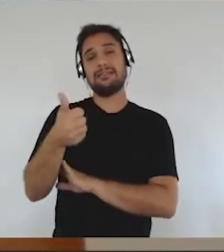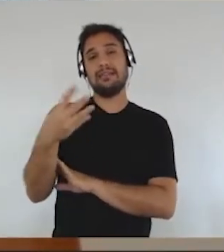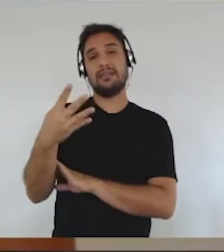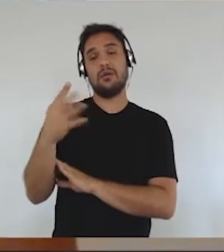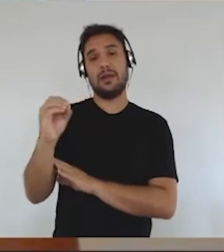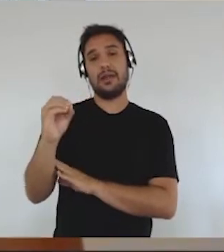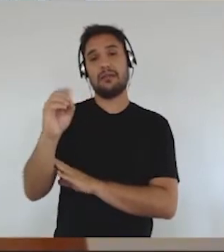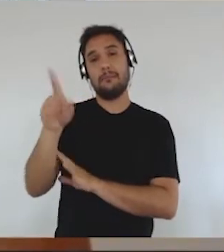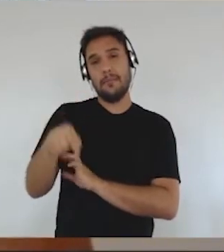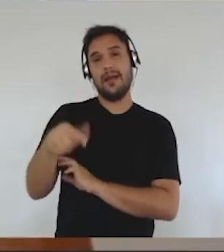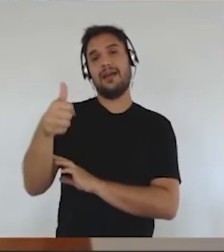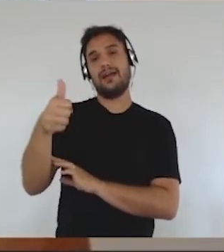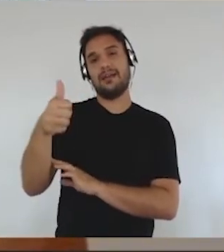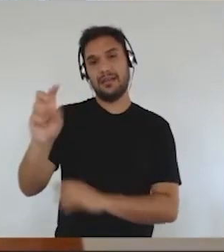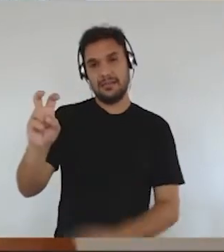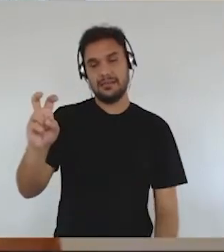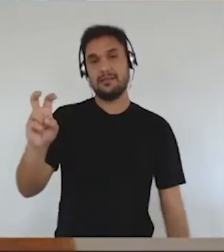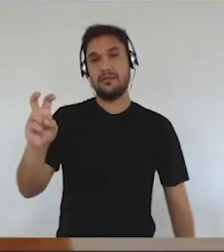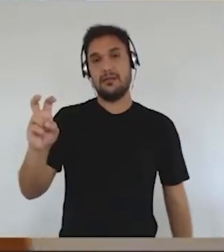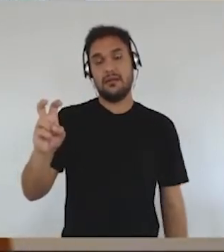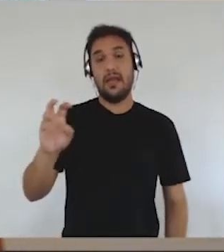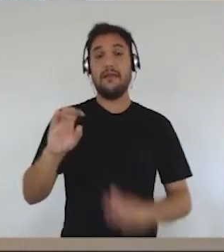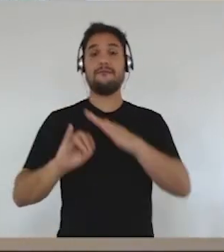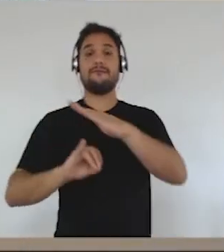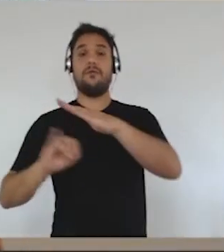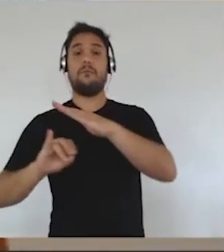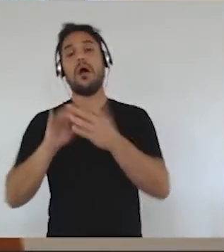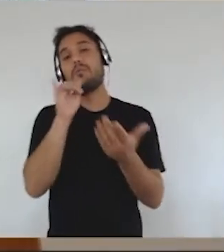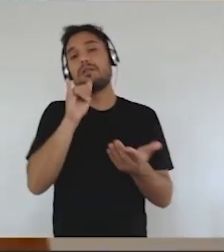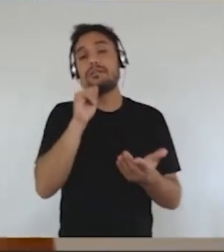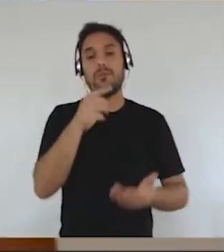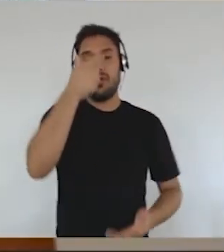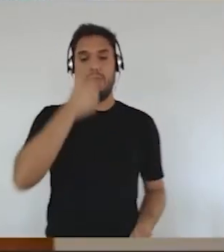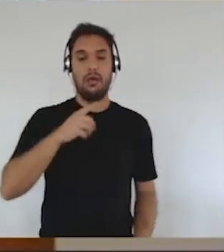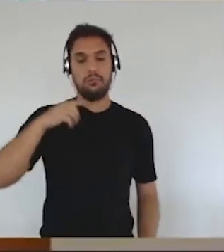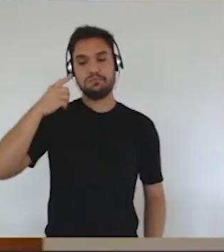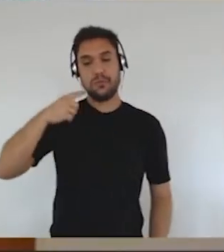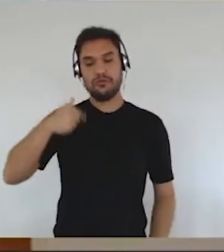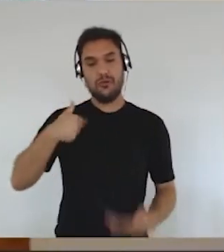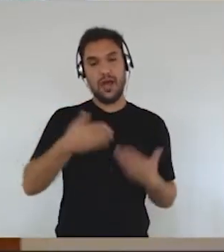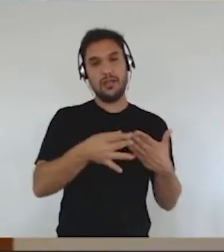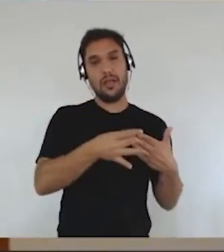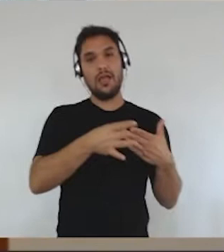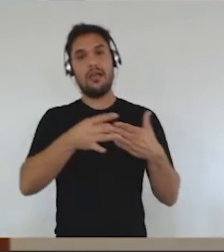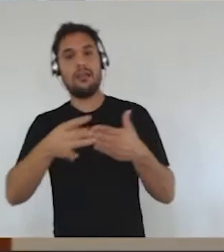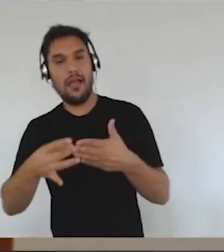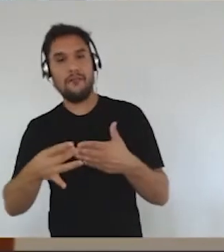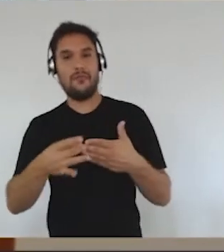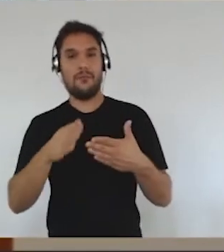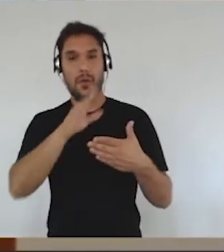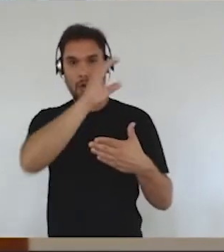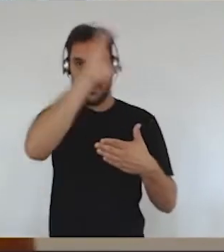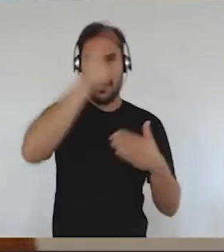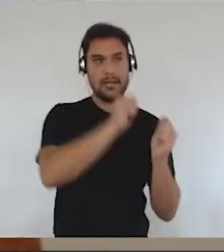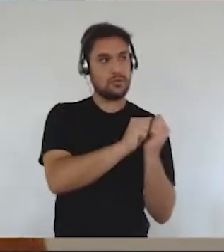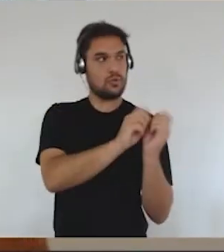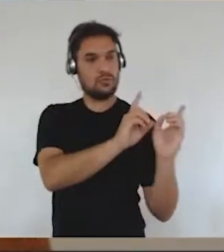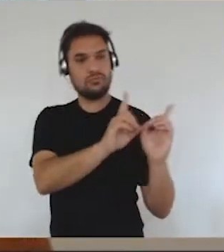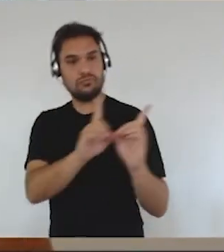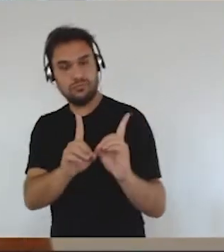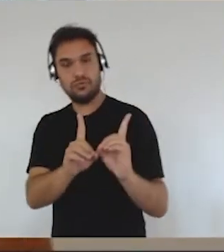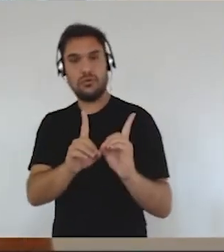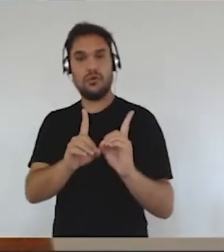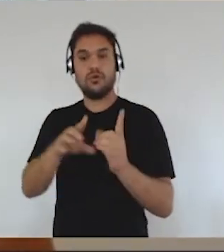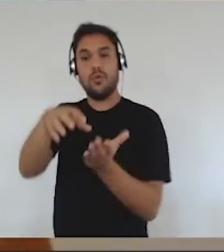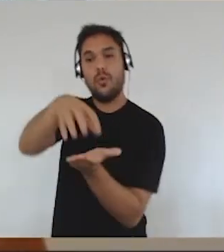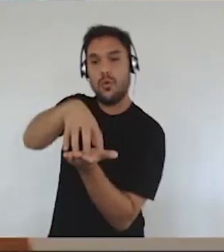13.140 de 2015, informal, onde o advogado ele pode levar o seu cliente a uma câmara de mediação ou a um profissional